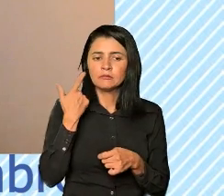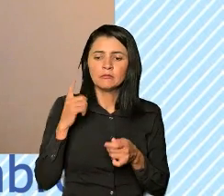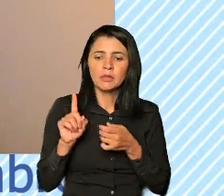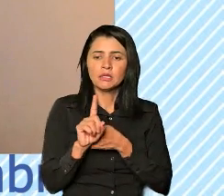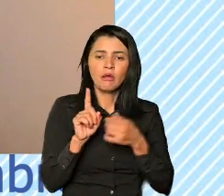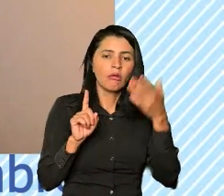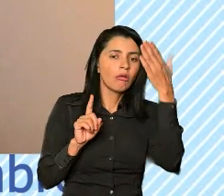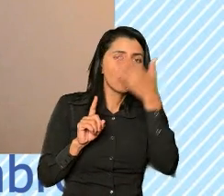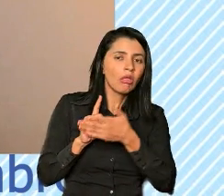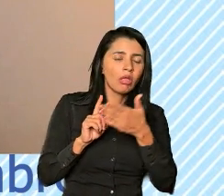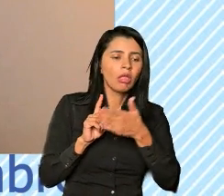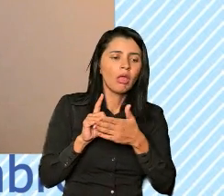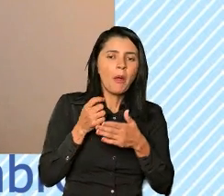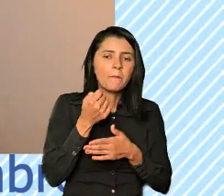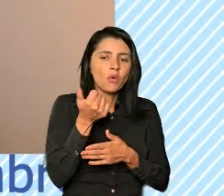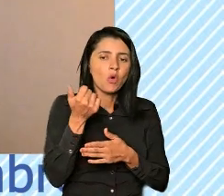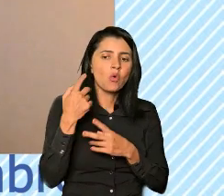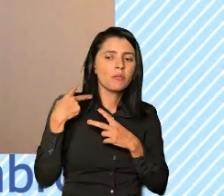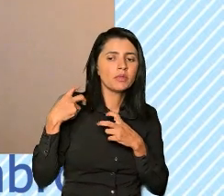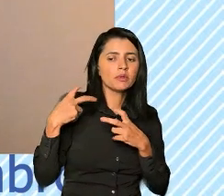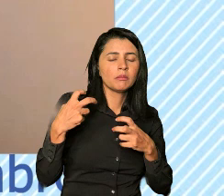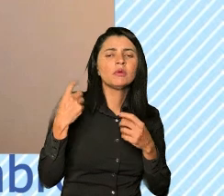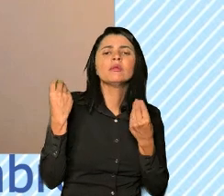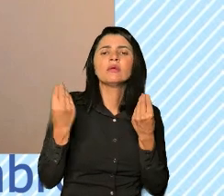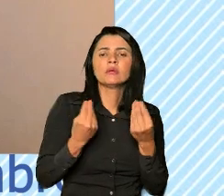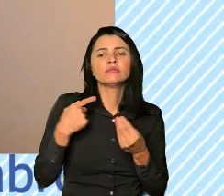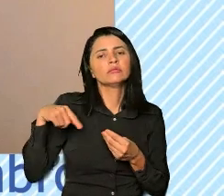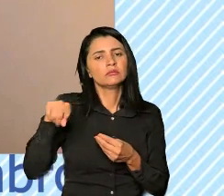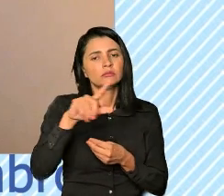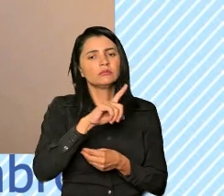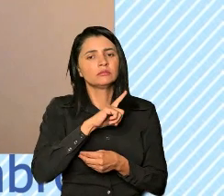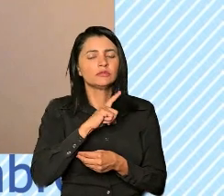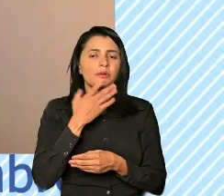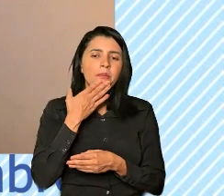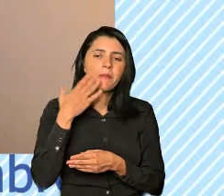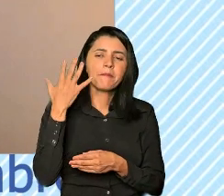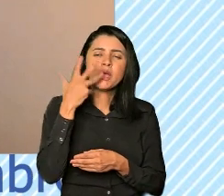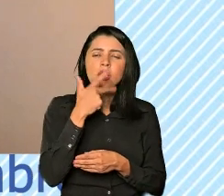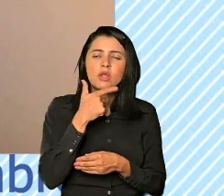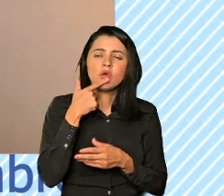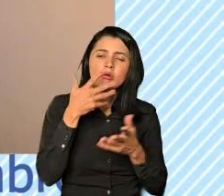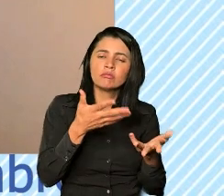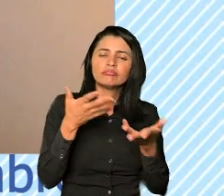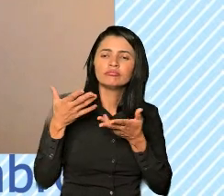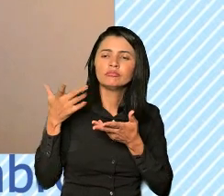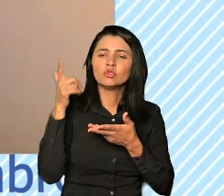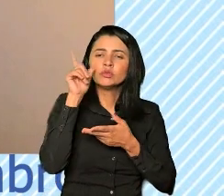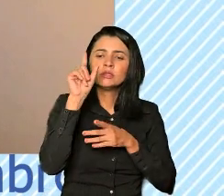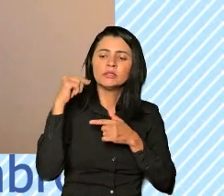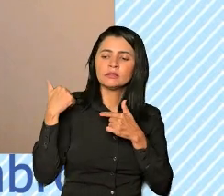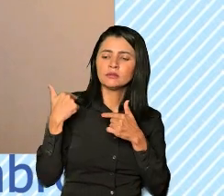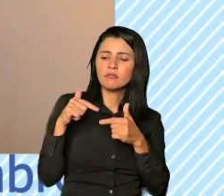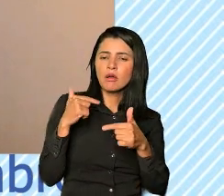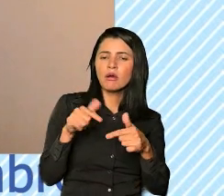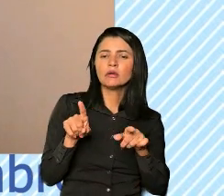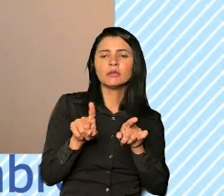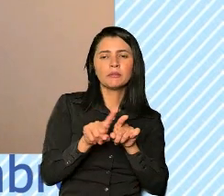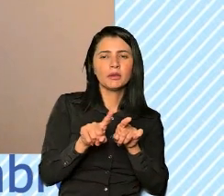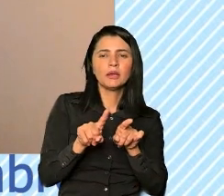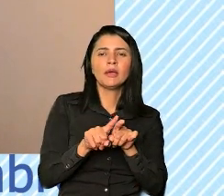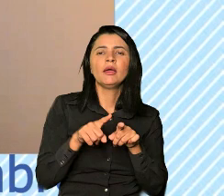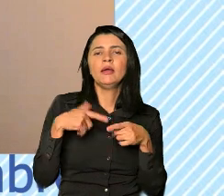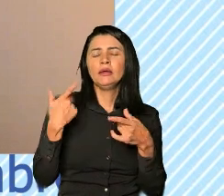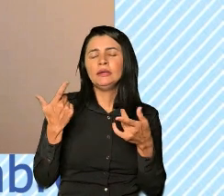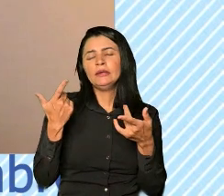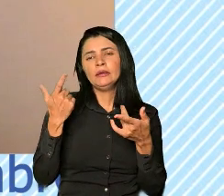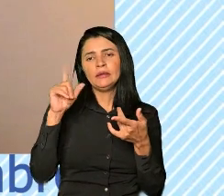invisíveis, né, ou pouco percebidas, para que elas sejam melhor aceitas e até para que elas consigam trabalhar e